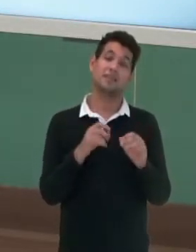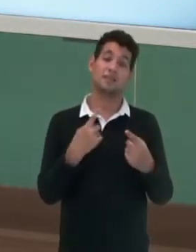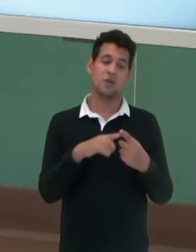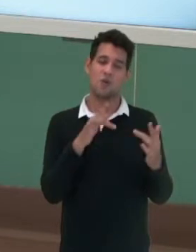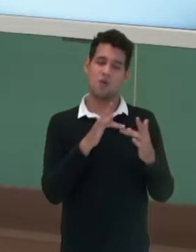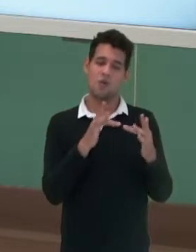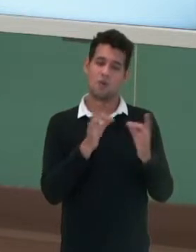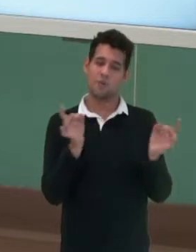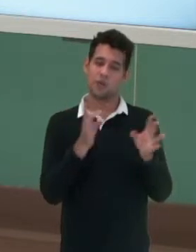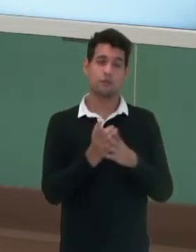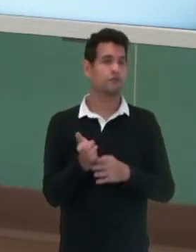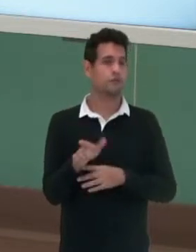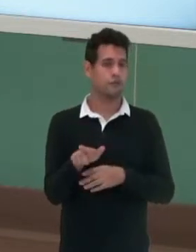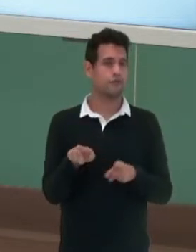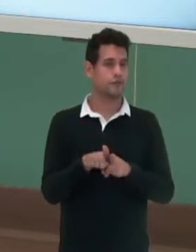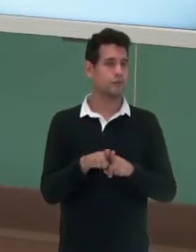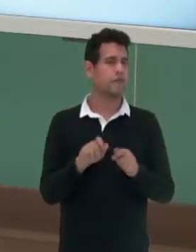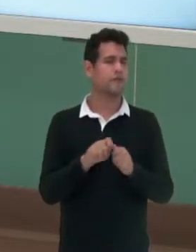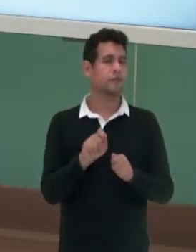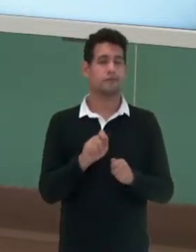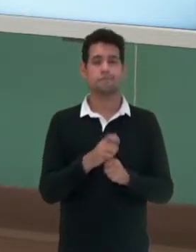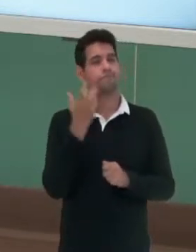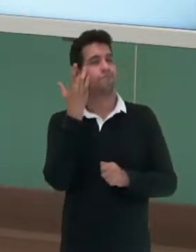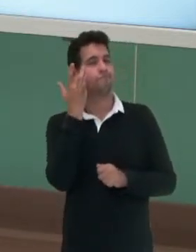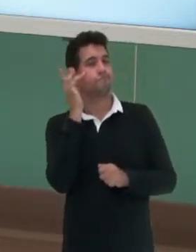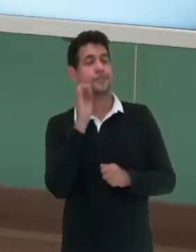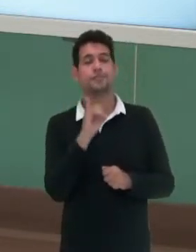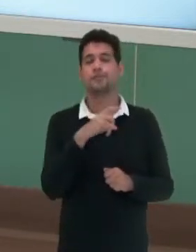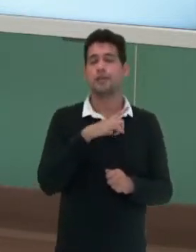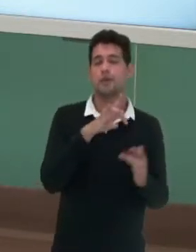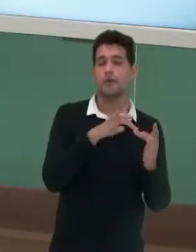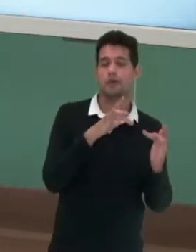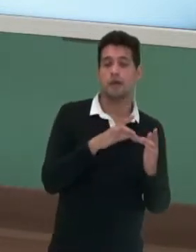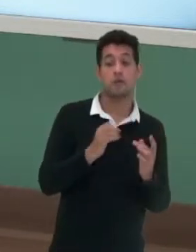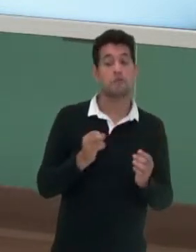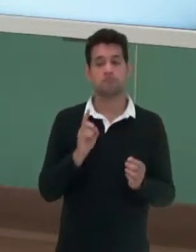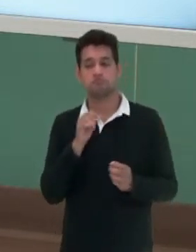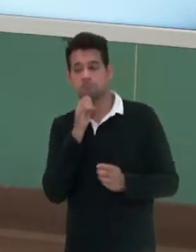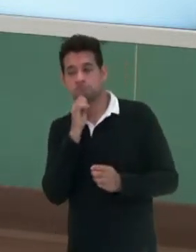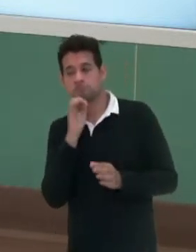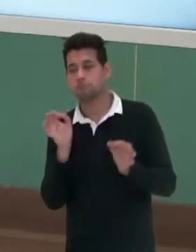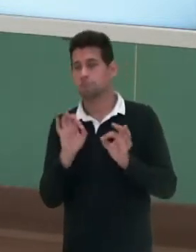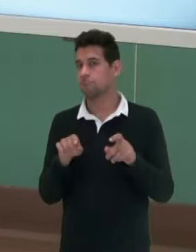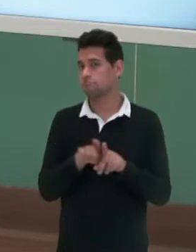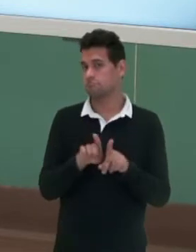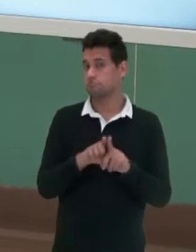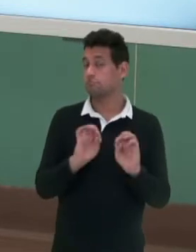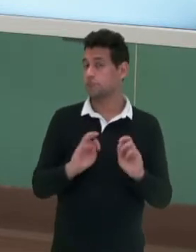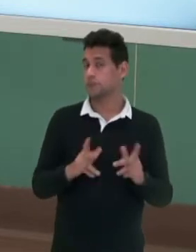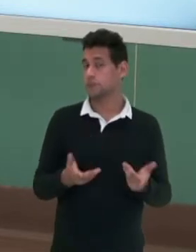tiver contato novamente, ele nem vai saber se você já teve contato com aquele bactéria, vírus,